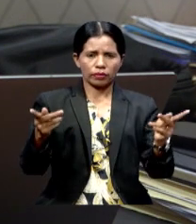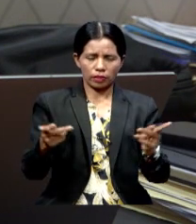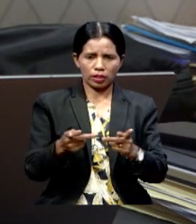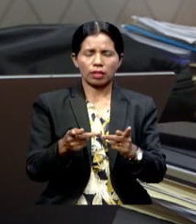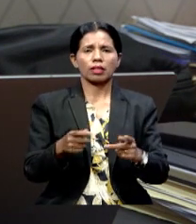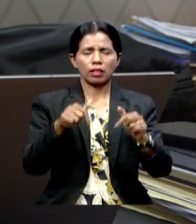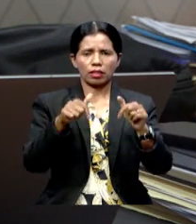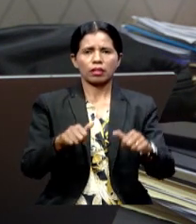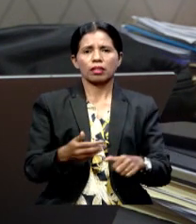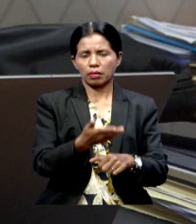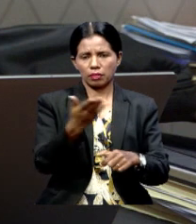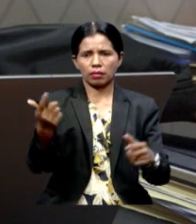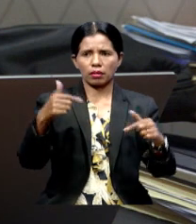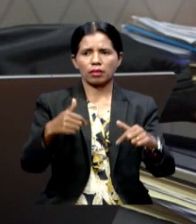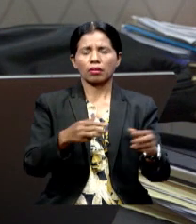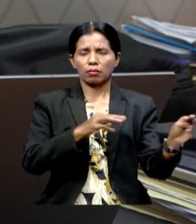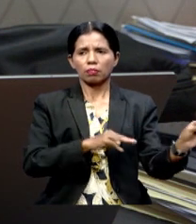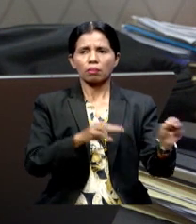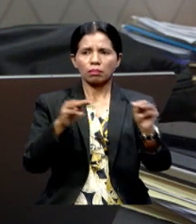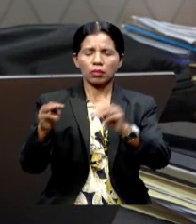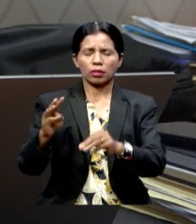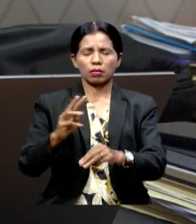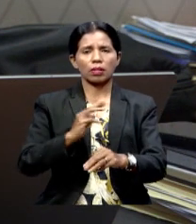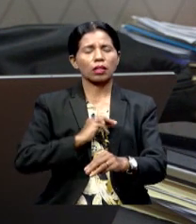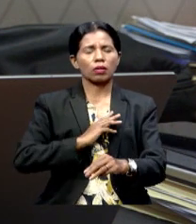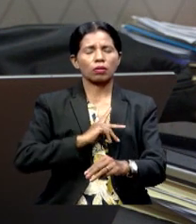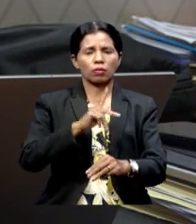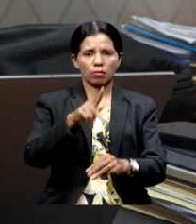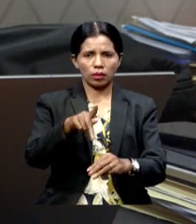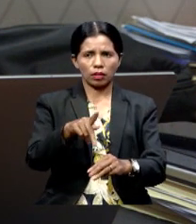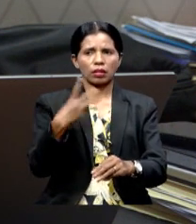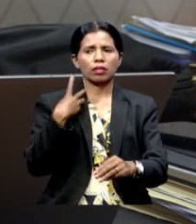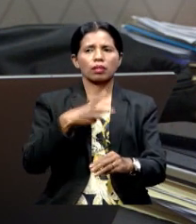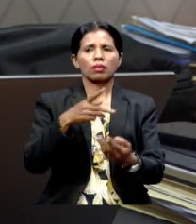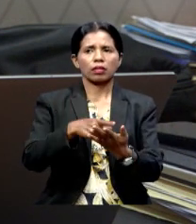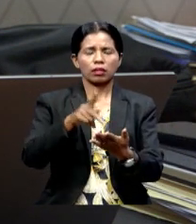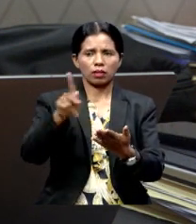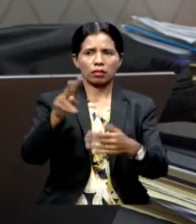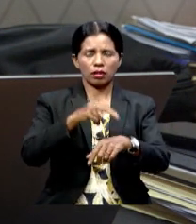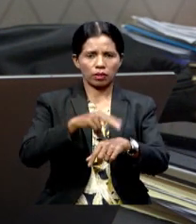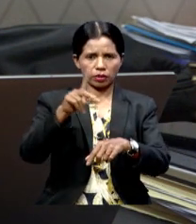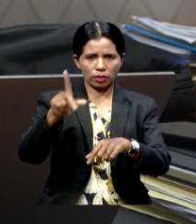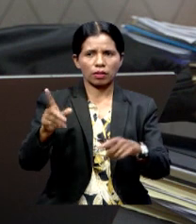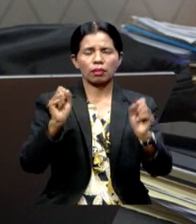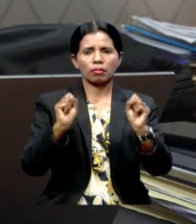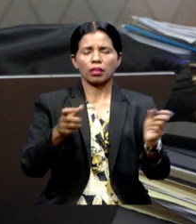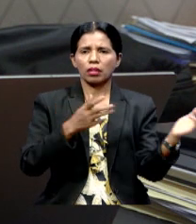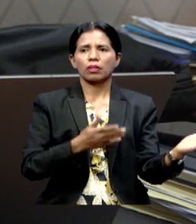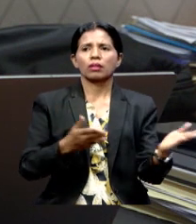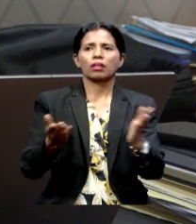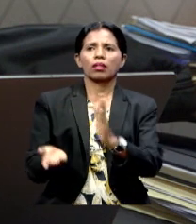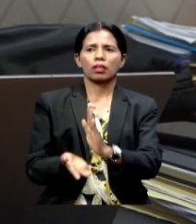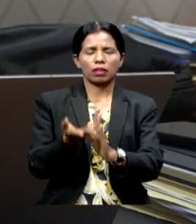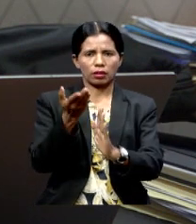i mai mi halo transit tun ti hata pupu mai ita bela aplica falitasha nacional nien para bela lori hasa etan